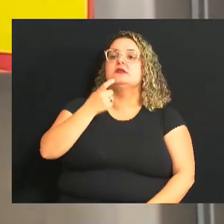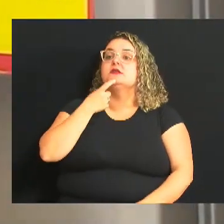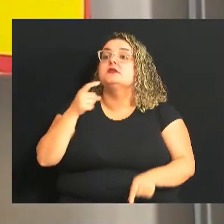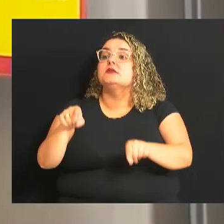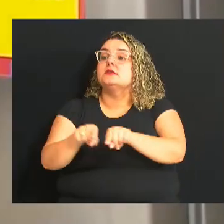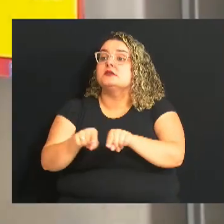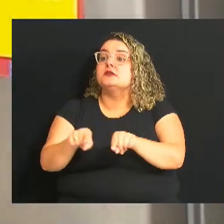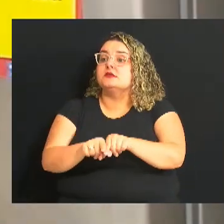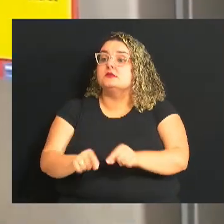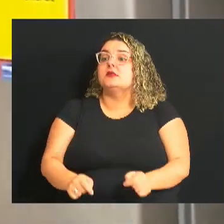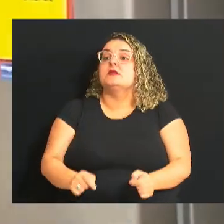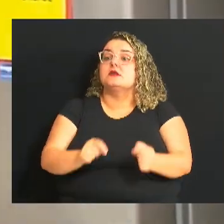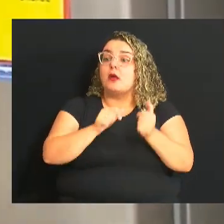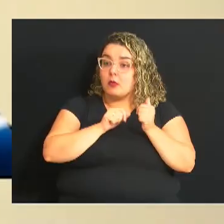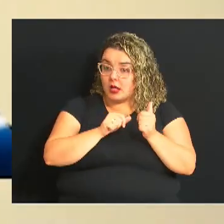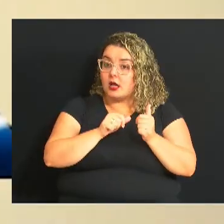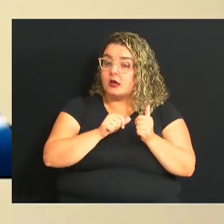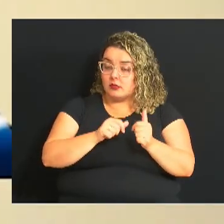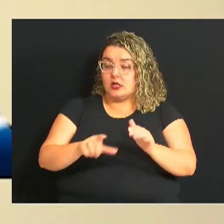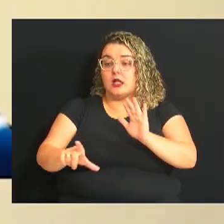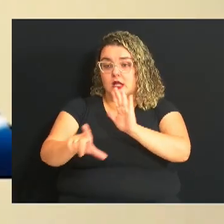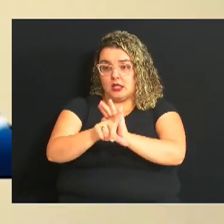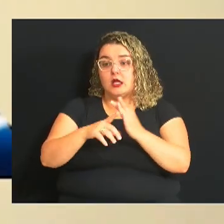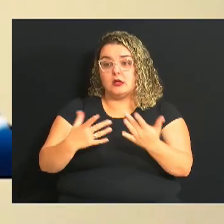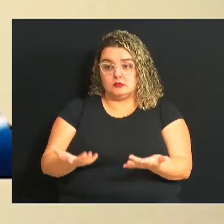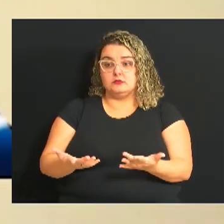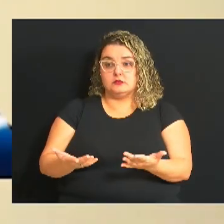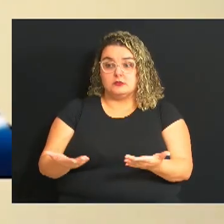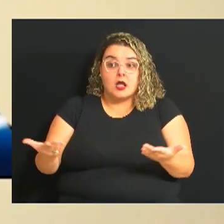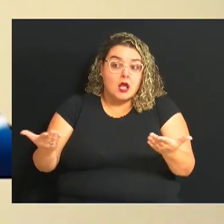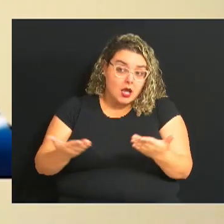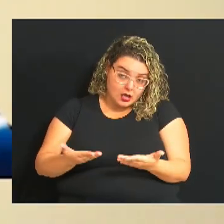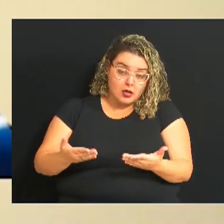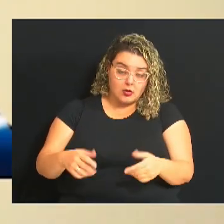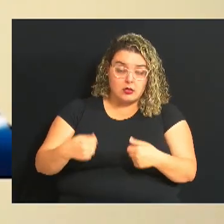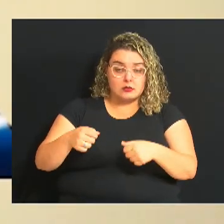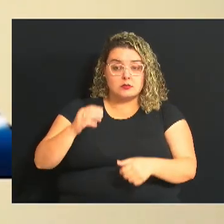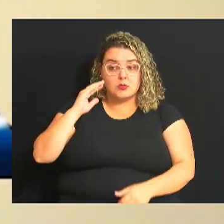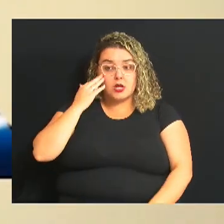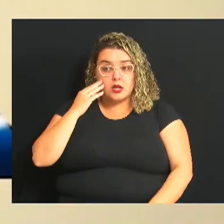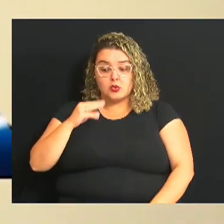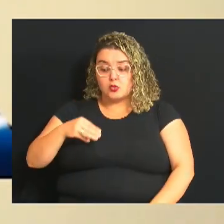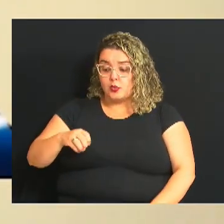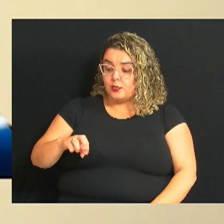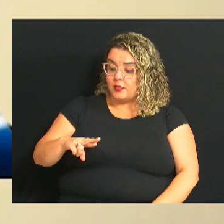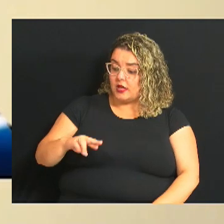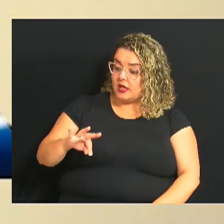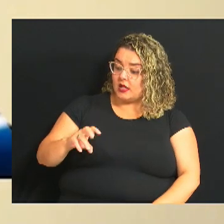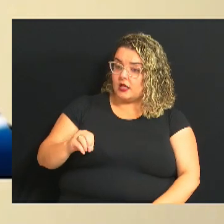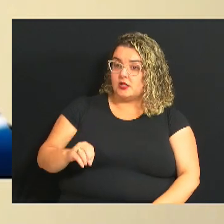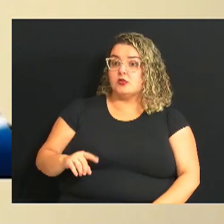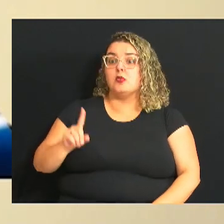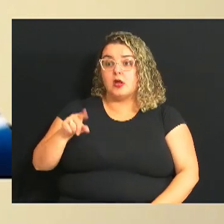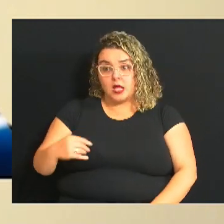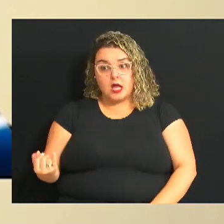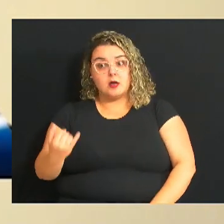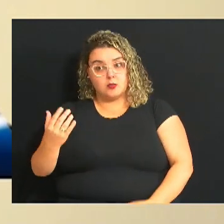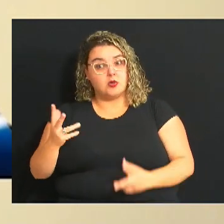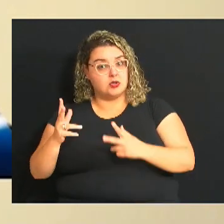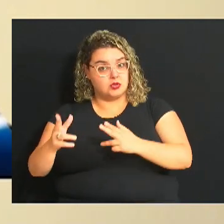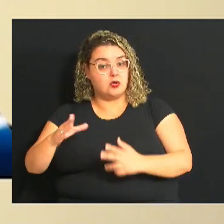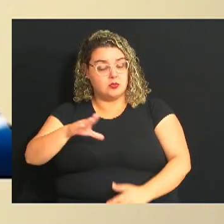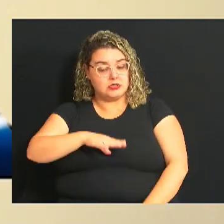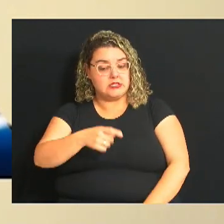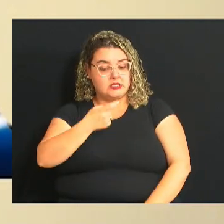serão beneficiadas pela lei. E agora nós temos que entender se no mérito é importante para uma cidade como Campinas ter